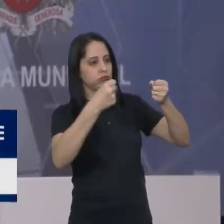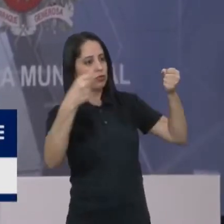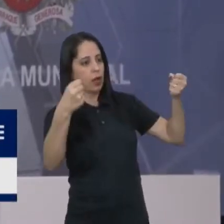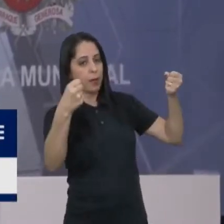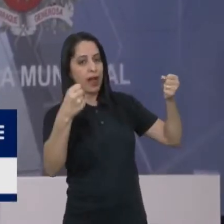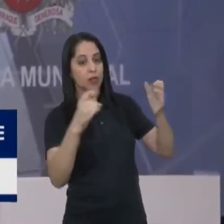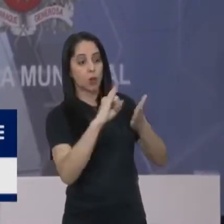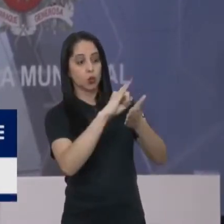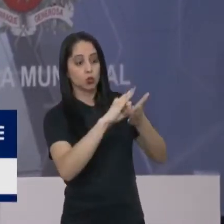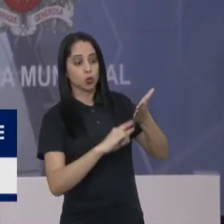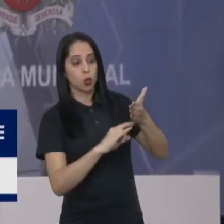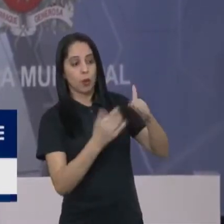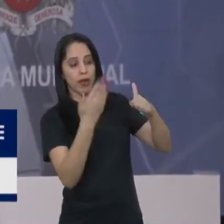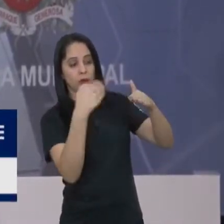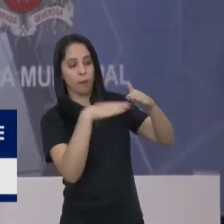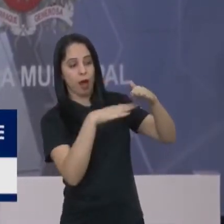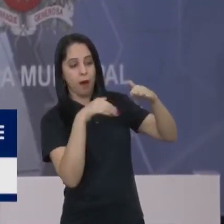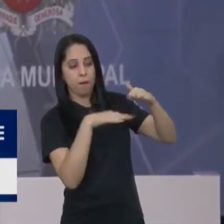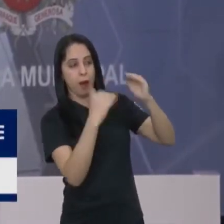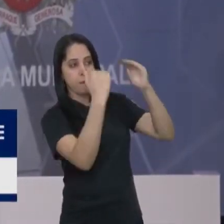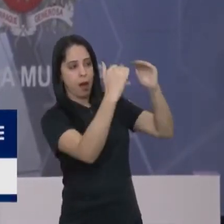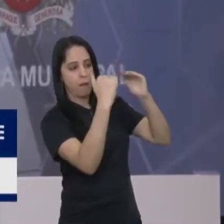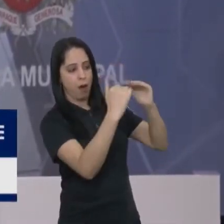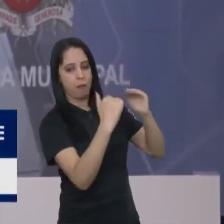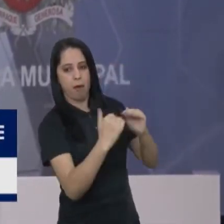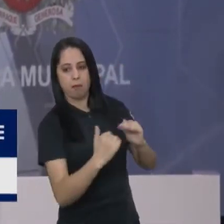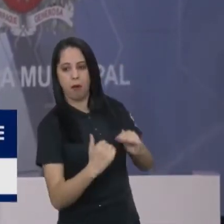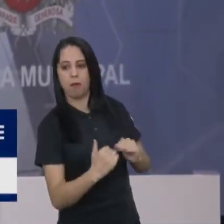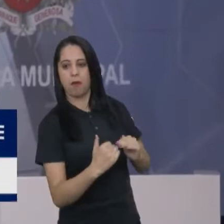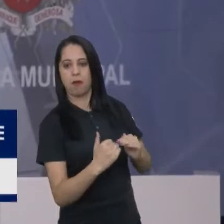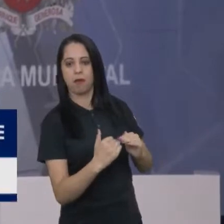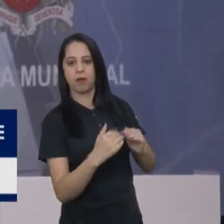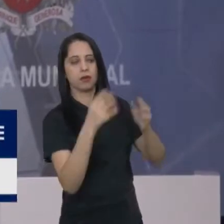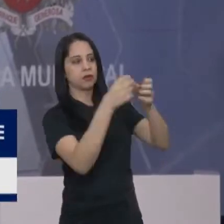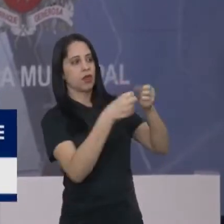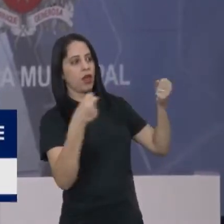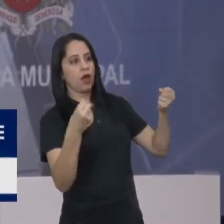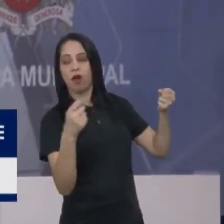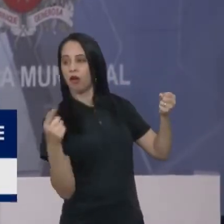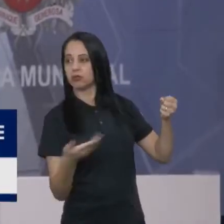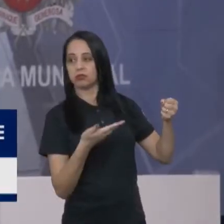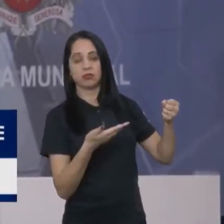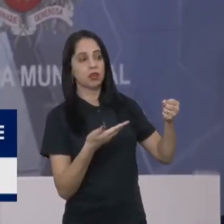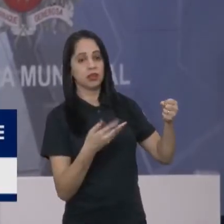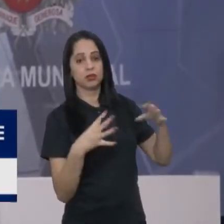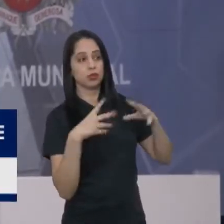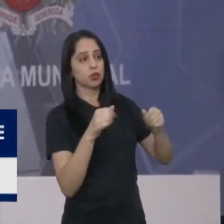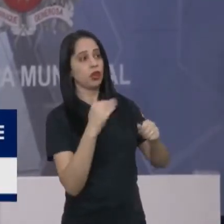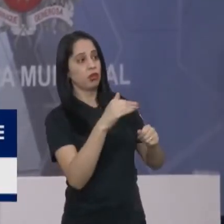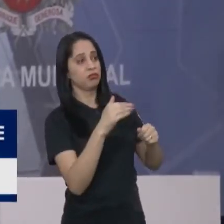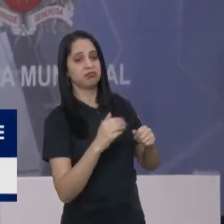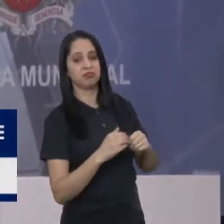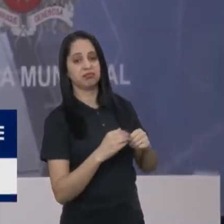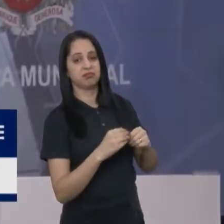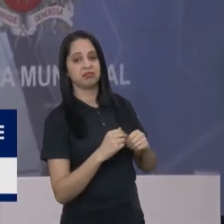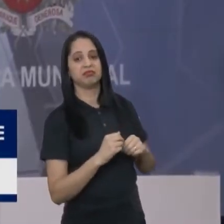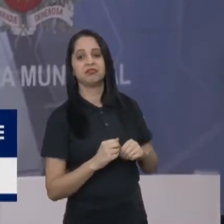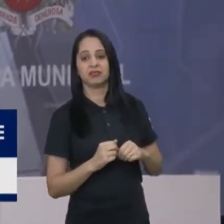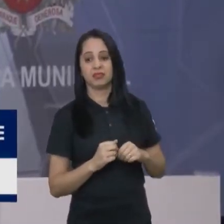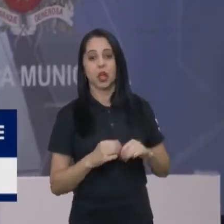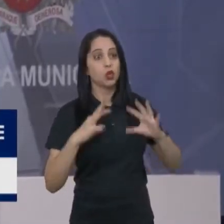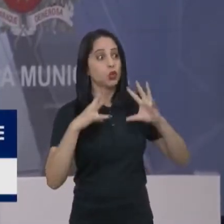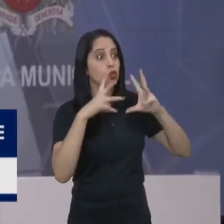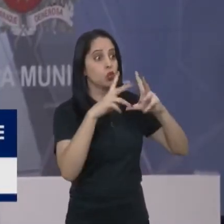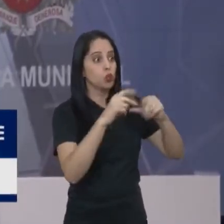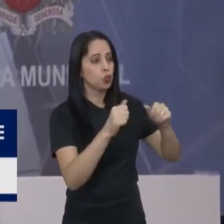importantes que ele tinha dado ao longo do tempo nesse armário, né? Ele falou, Eduardo, eu guardo tudo aqui. Ele buscava, não é isso, Ricardo? Ele tinha